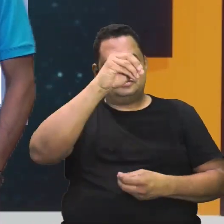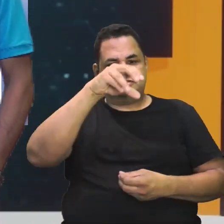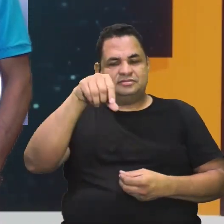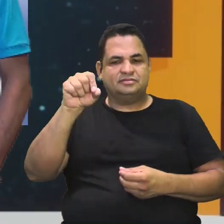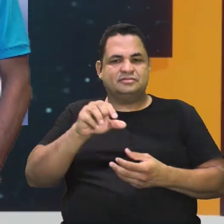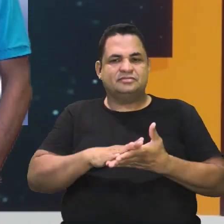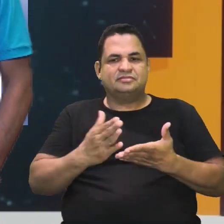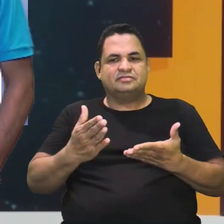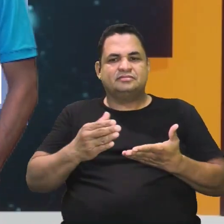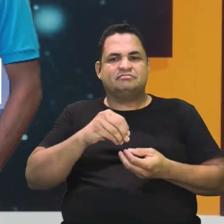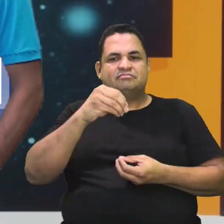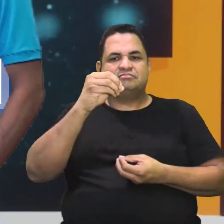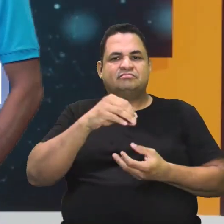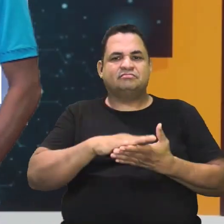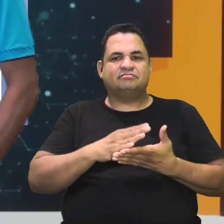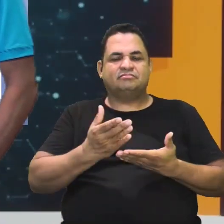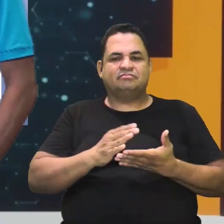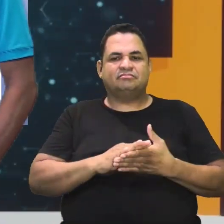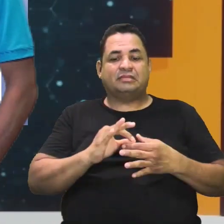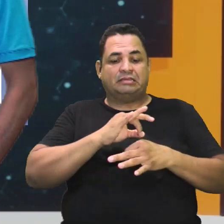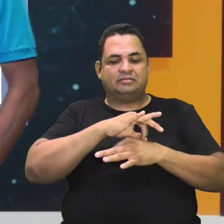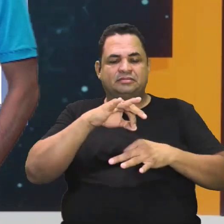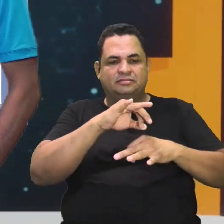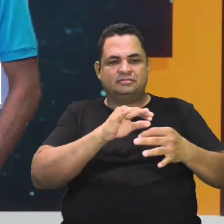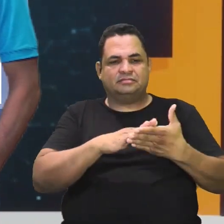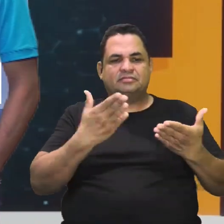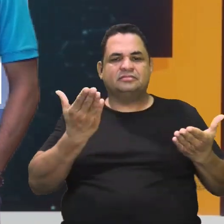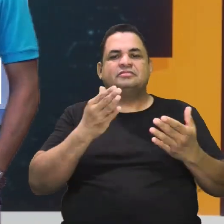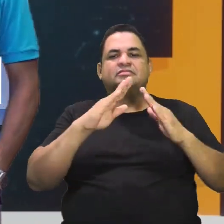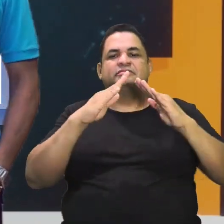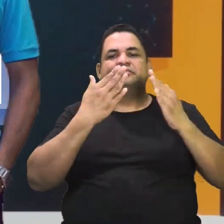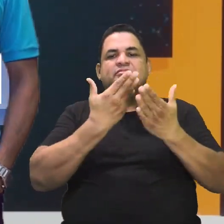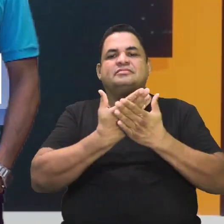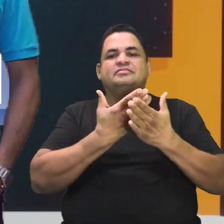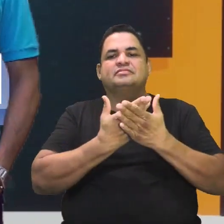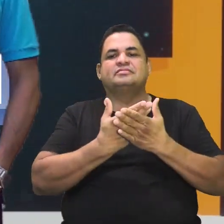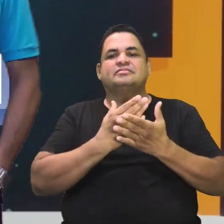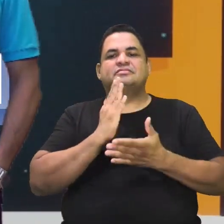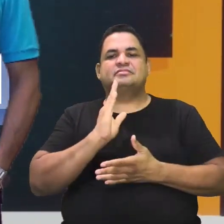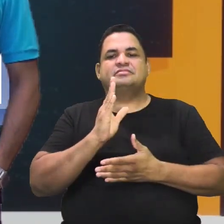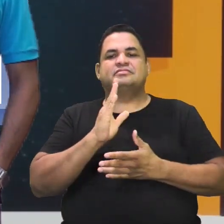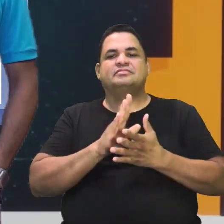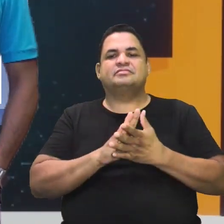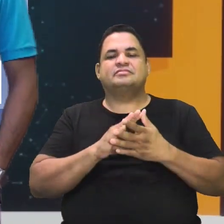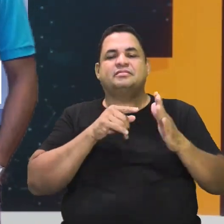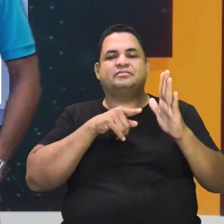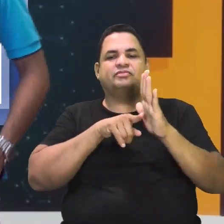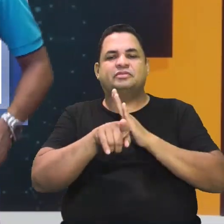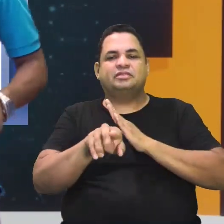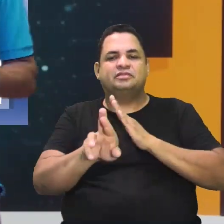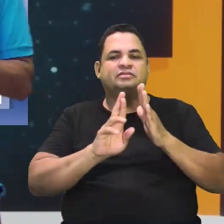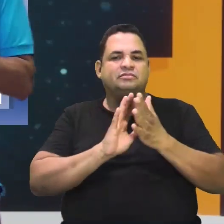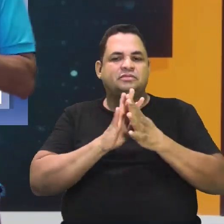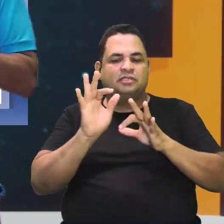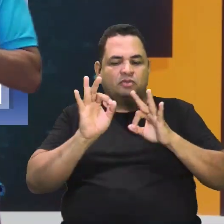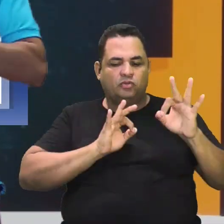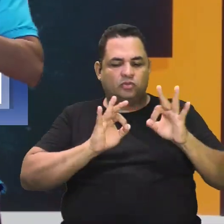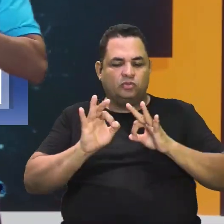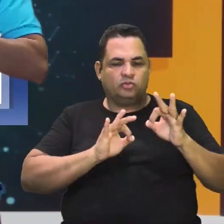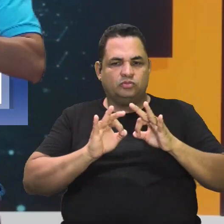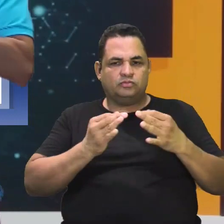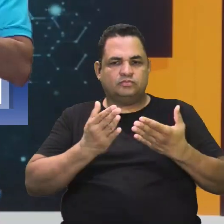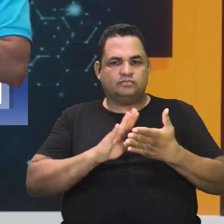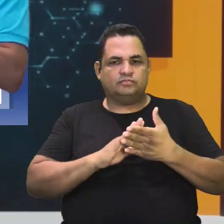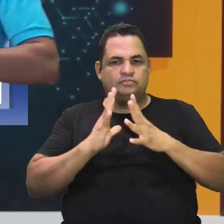escola não sabe também. Se é surpresa na escola? É bom, né? É bom surpresa. Já vamos com um quiz montado já.